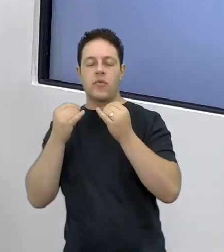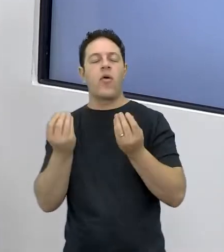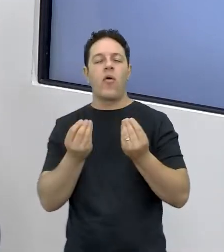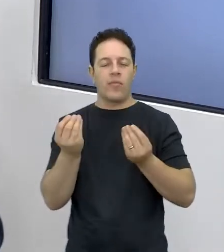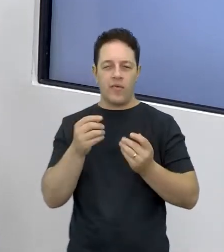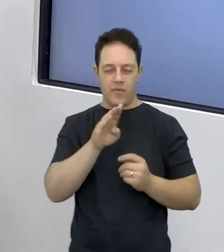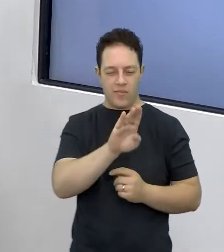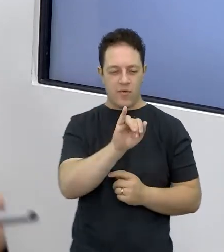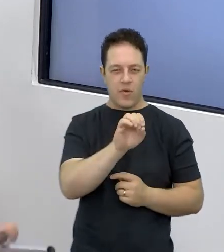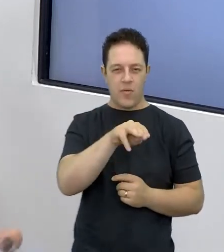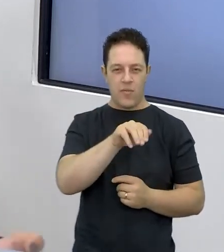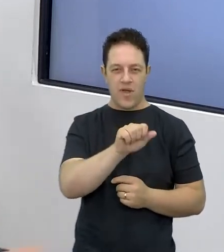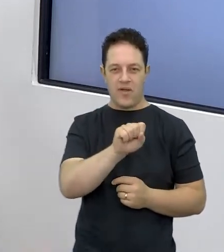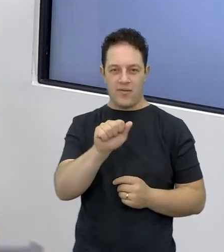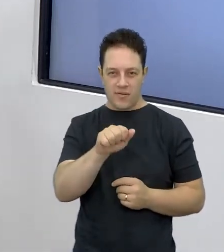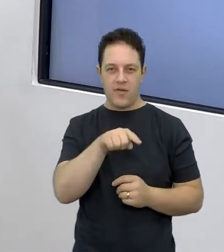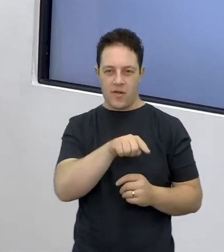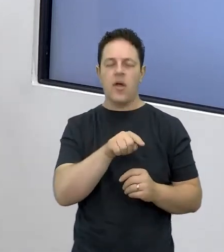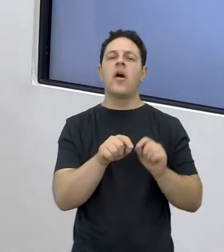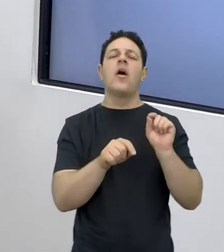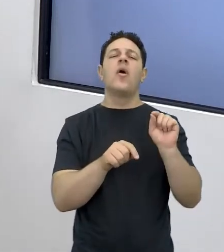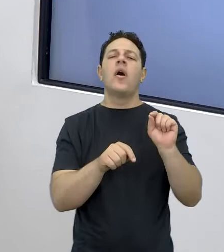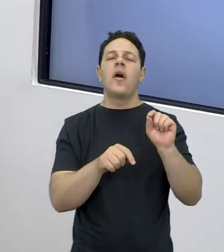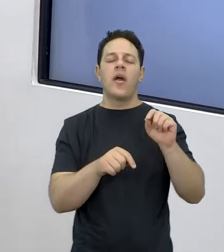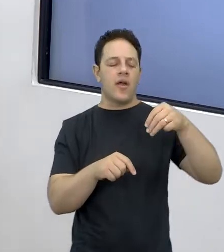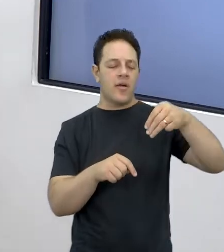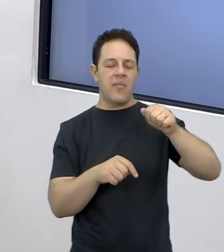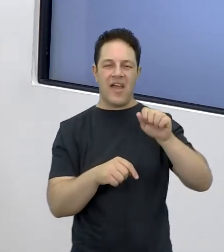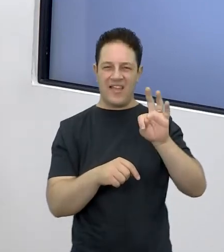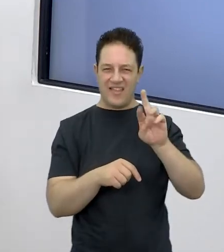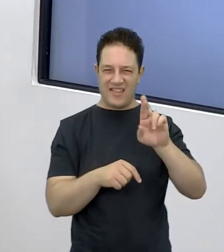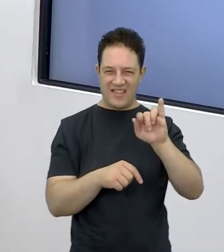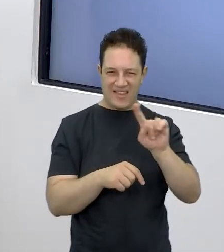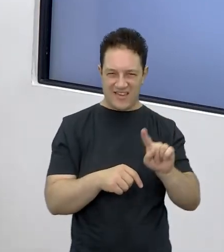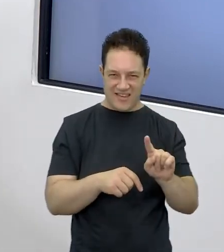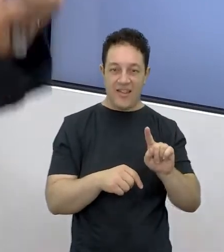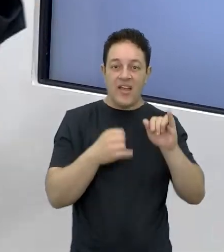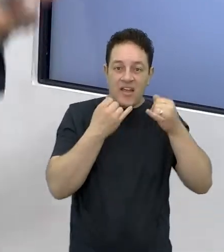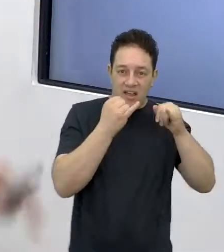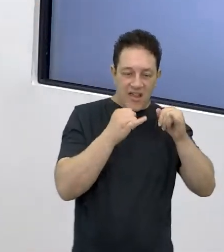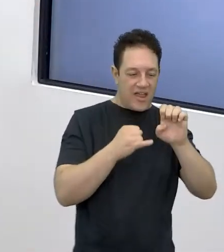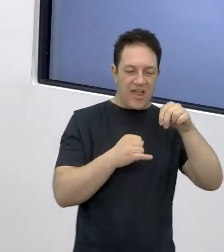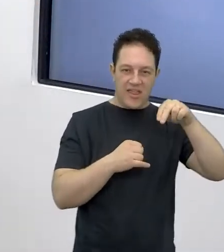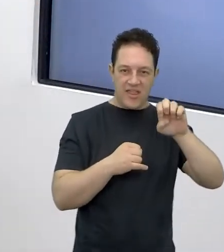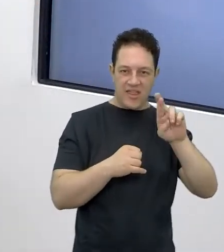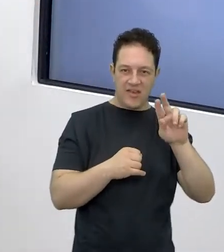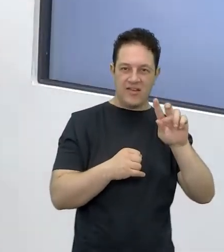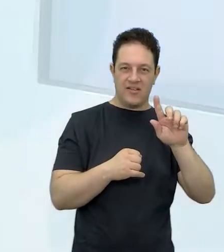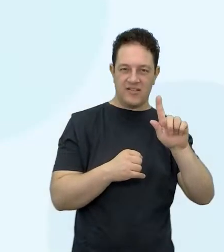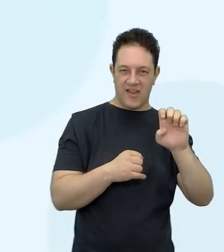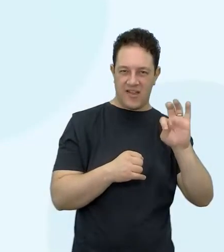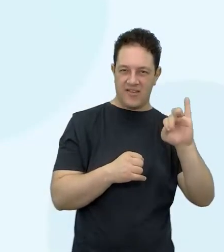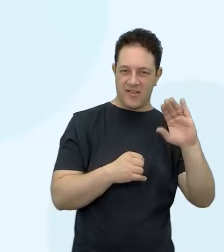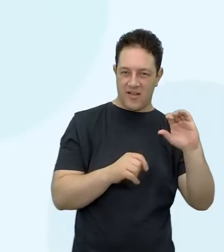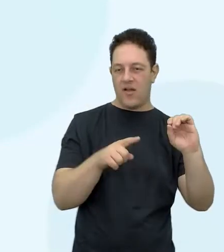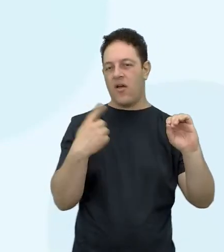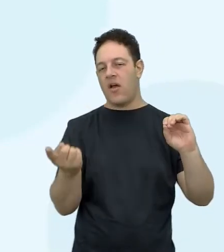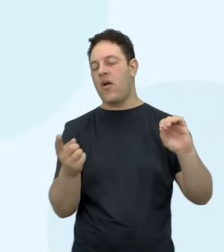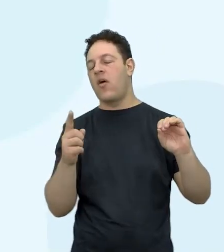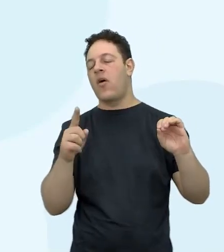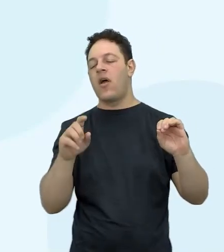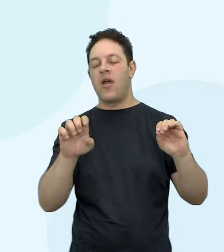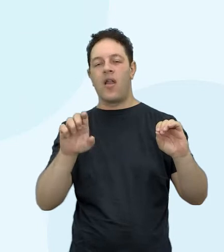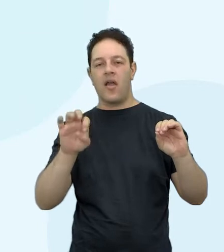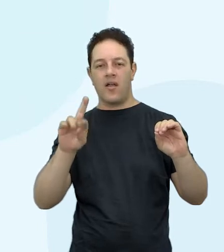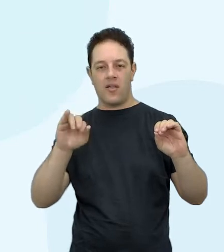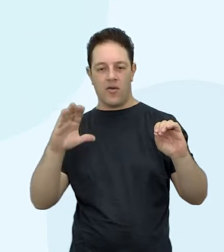ver qual que é a diferença entre matriz energética e matriz elétrica. E o nosso objetivo aí na tela para vocês, ó, é examinar